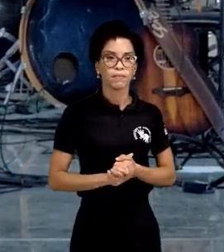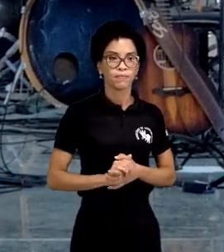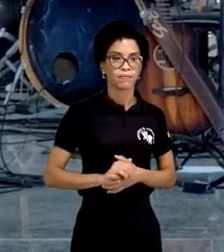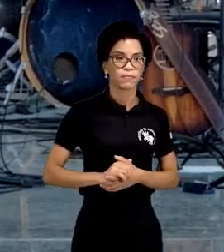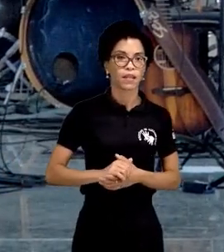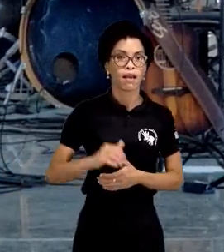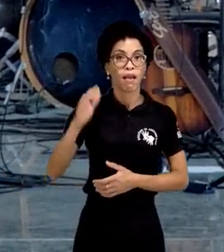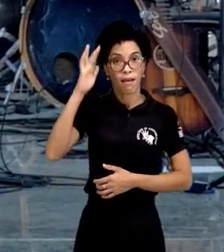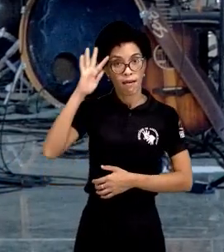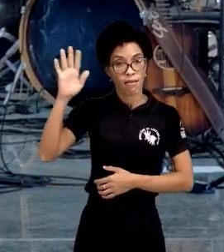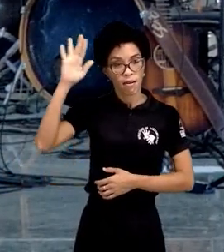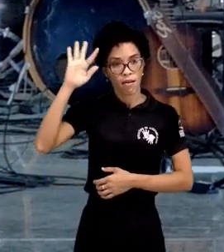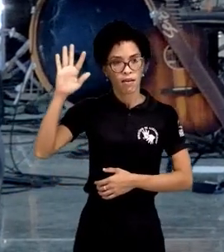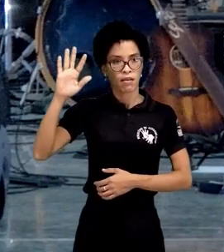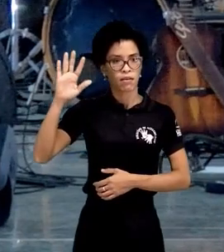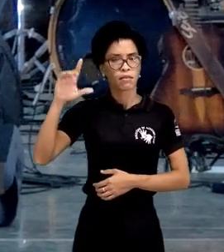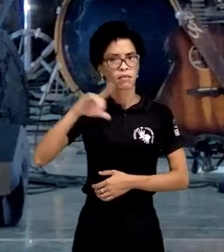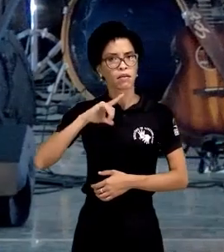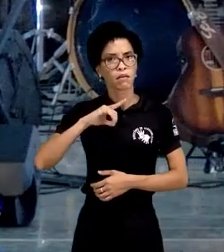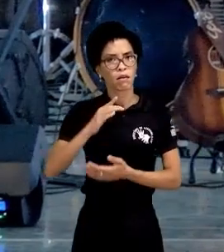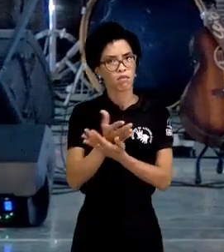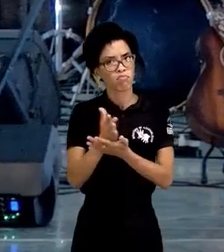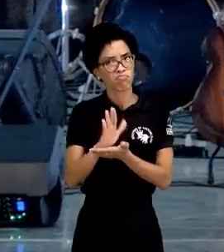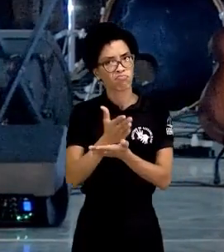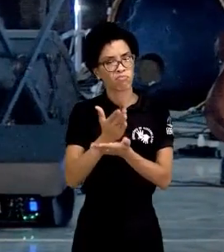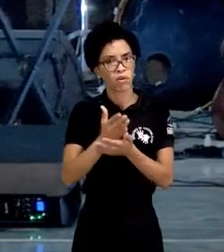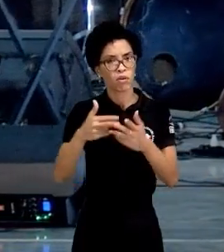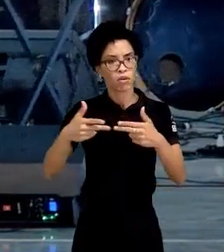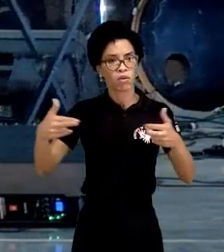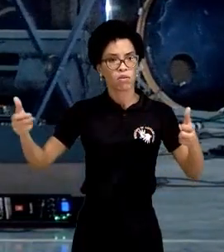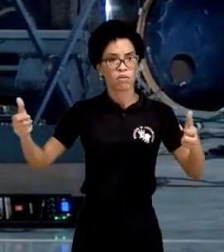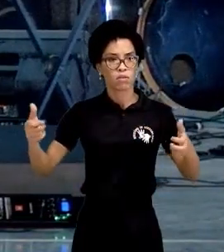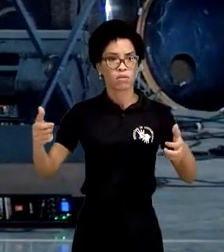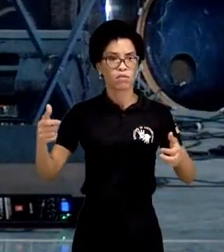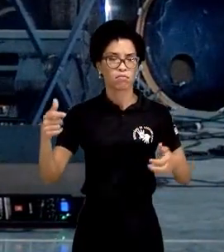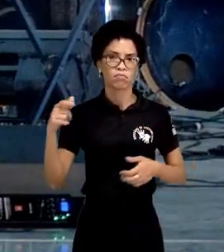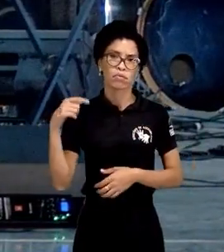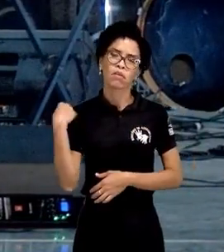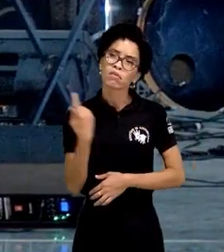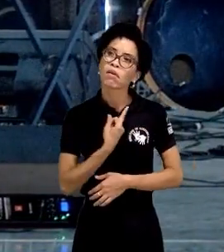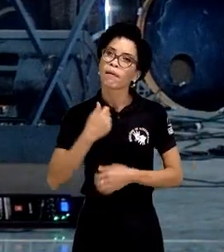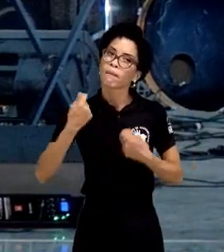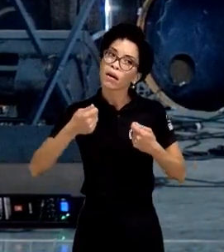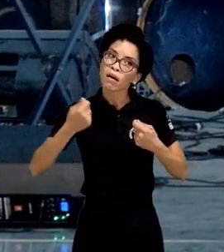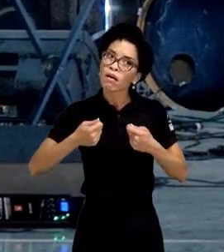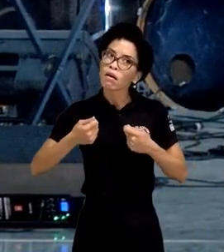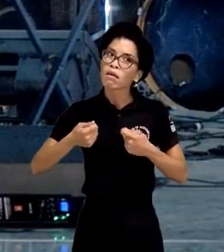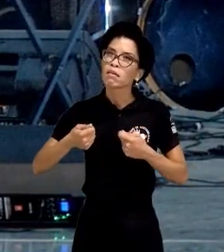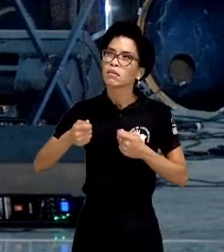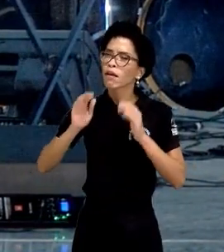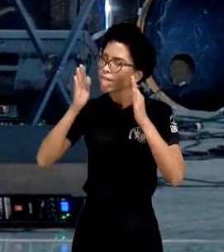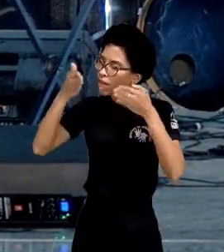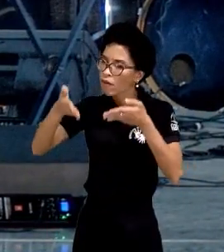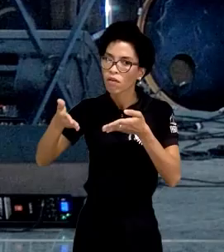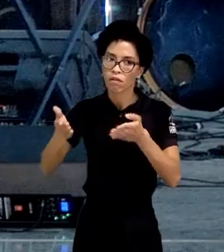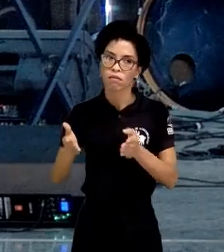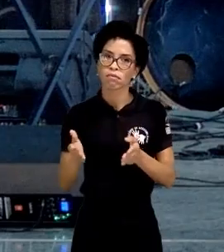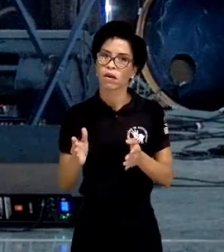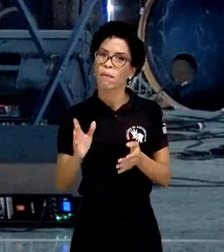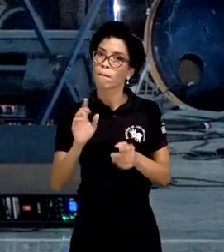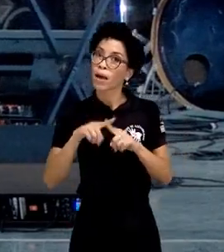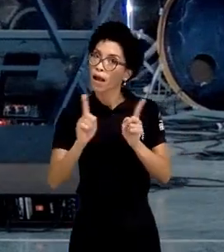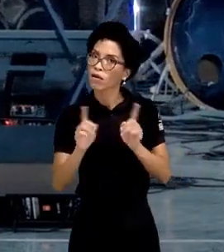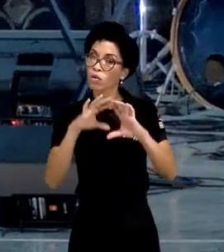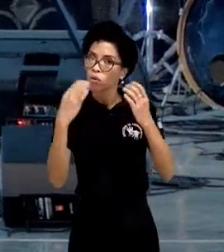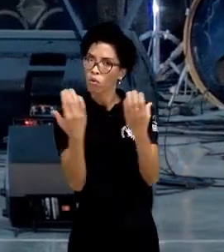a gente viu no Cojubaf, eu acredito que a gente começou a perceber que algumas coisas precisam mudar em nossa vida. Tá